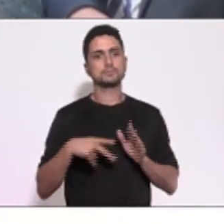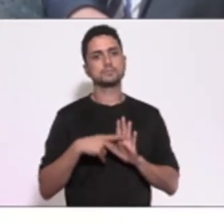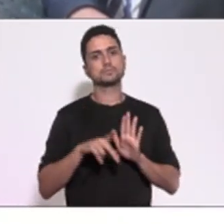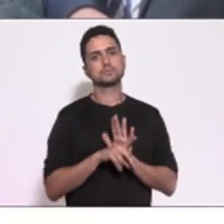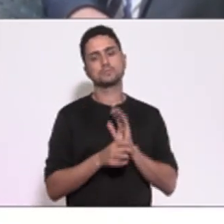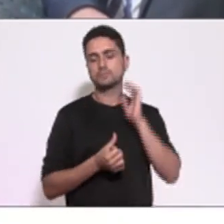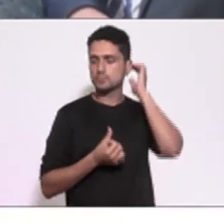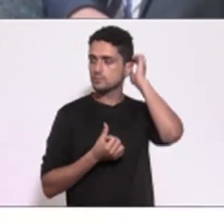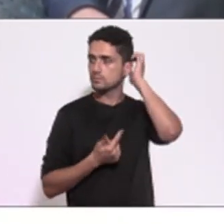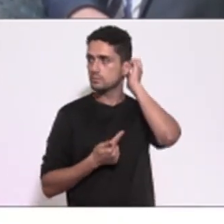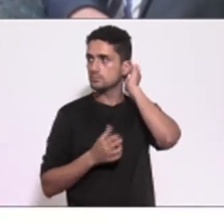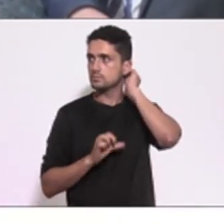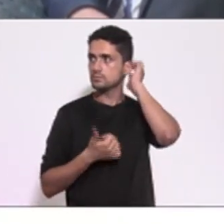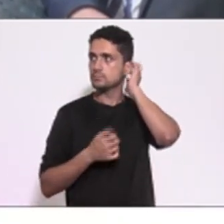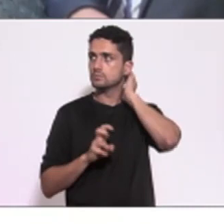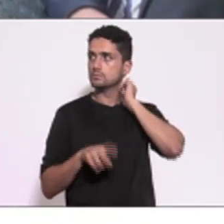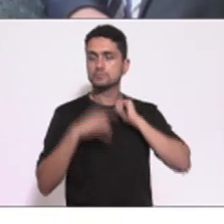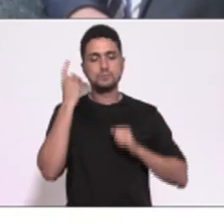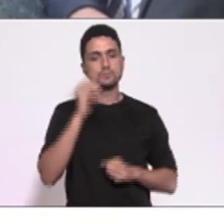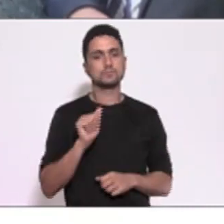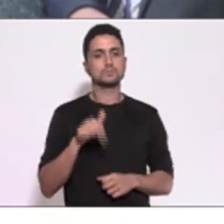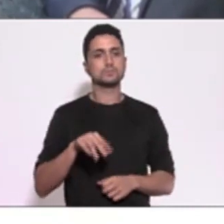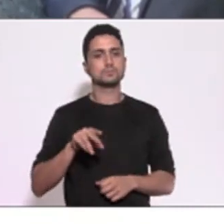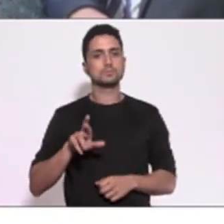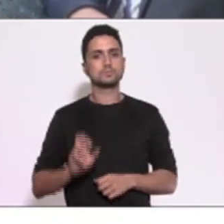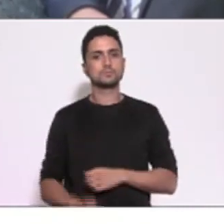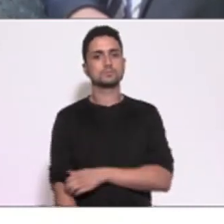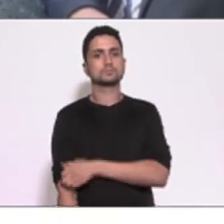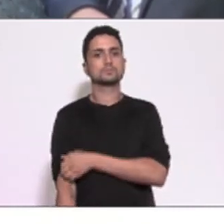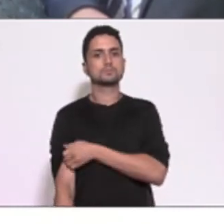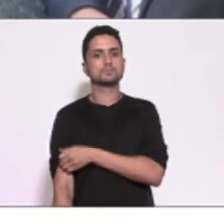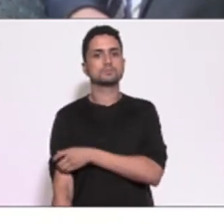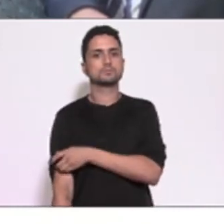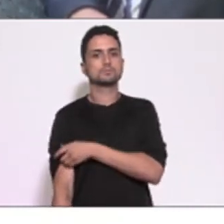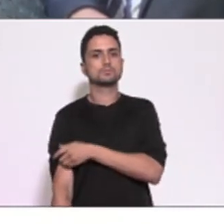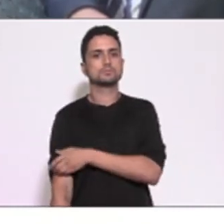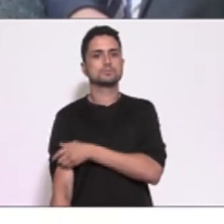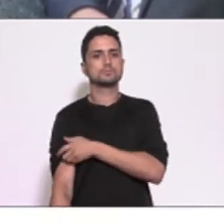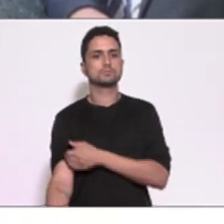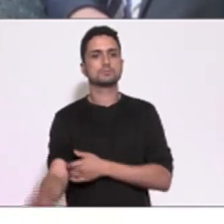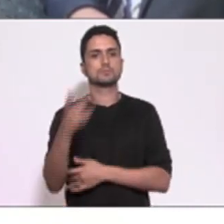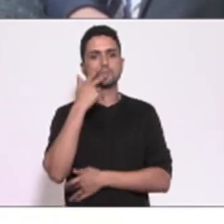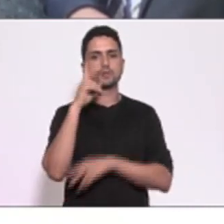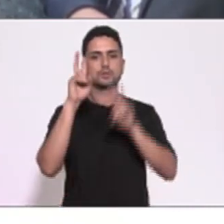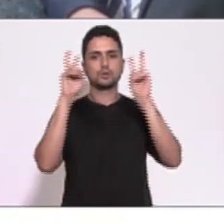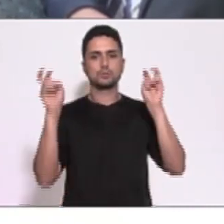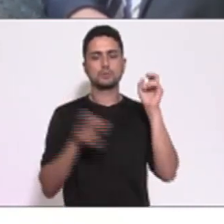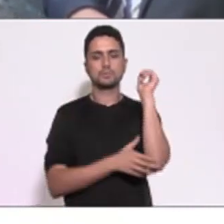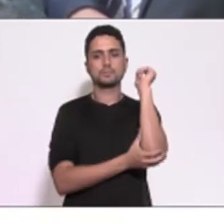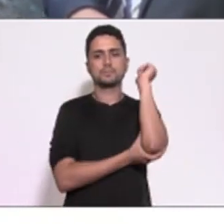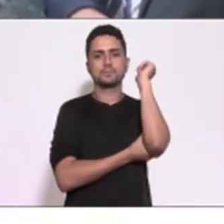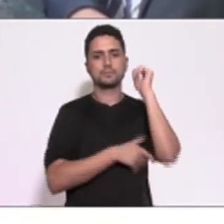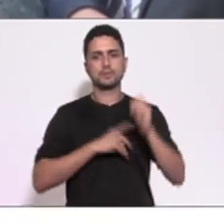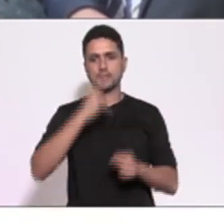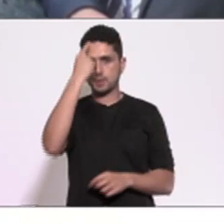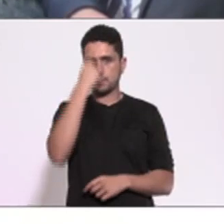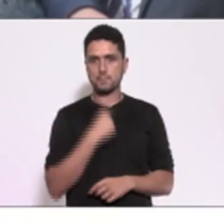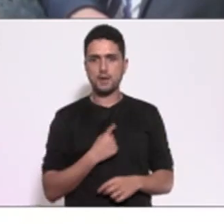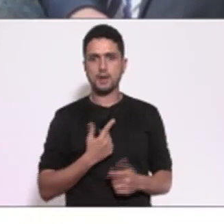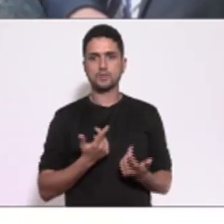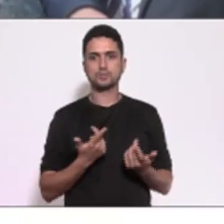679 de 2015, de autoria do deputado André Ceciliano. Dispõe sobre a proibição de divulgação de imagens de procedimentos, de exames